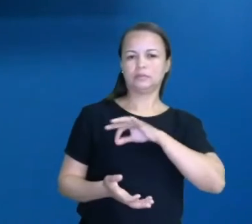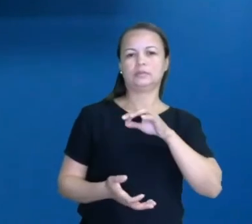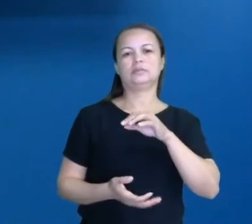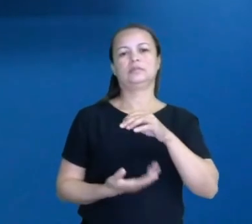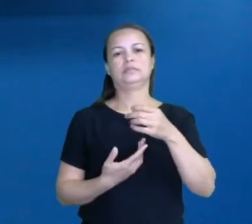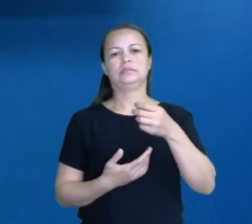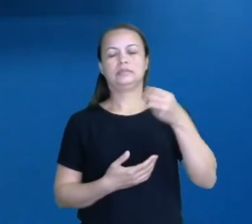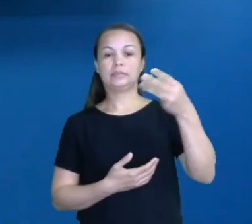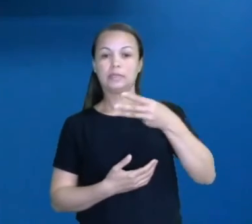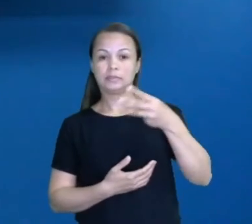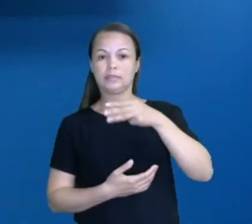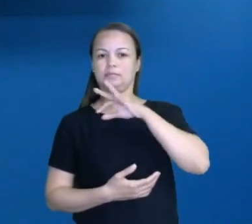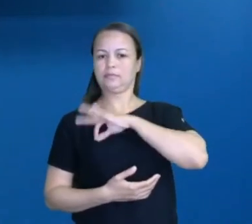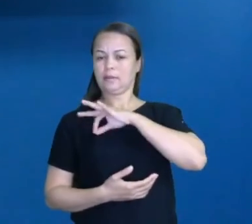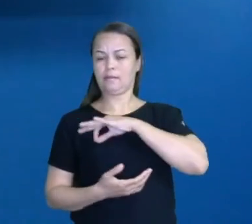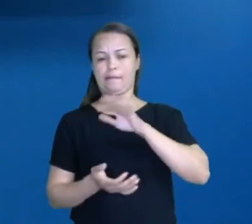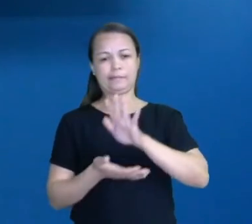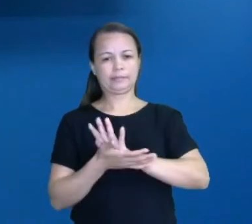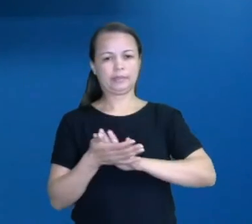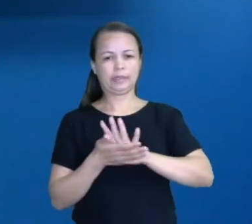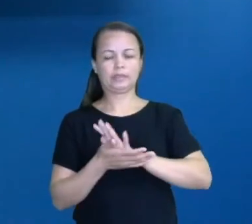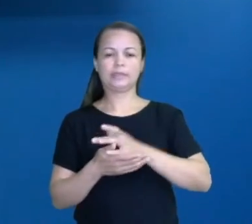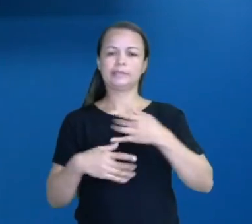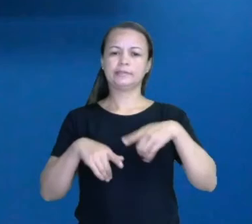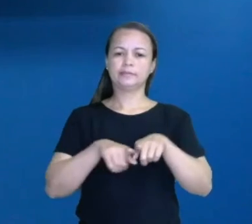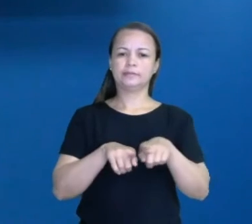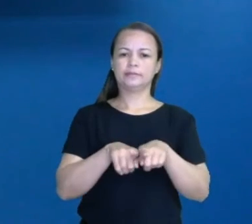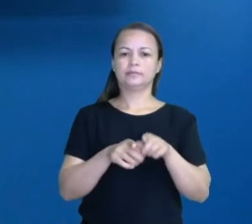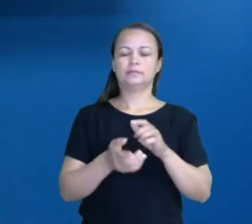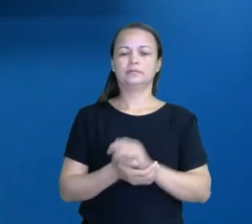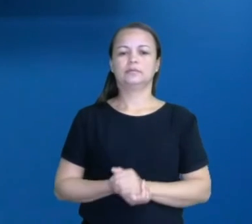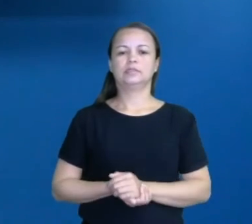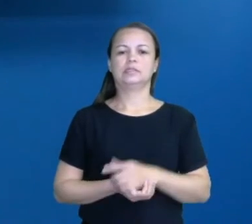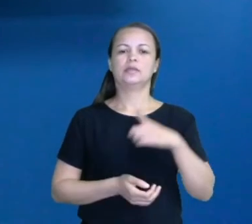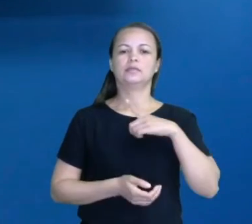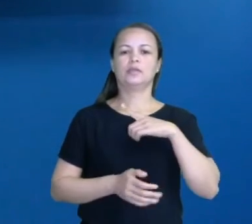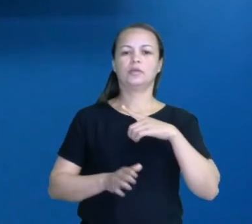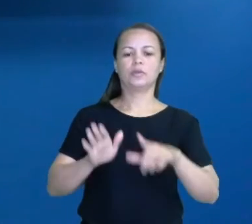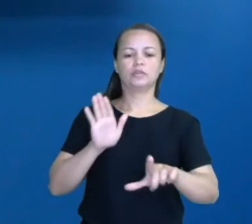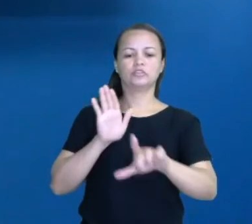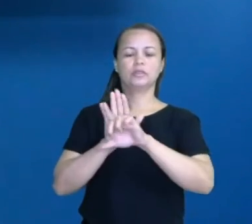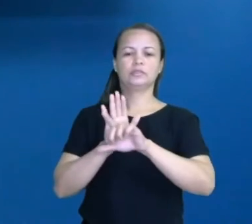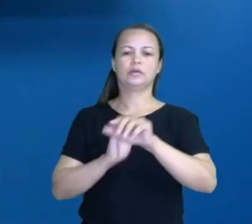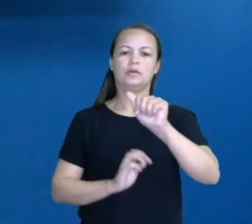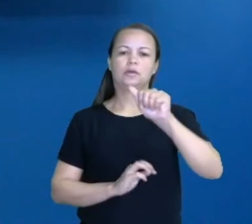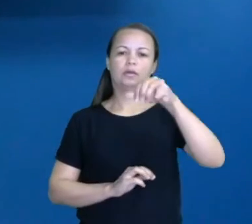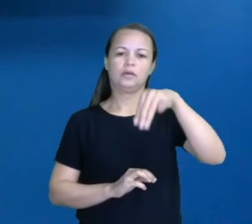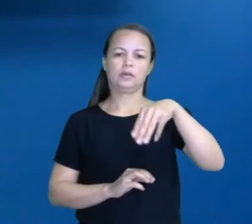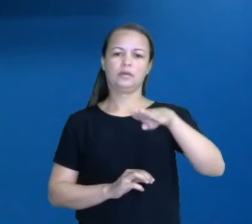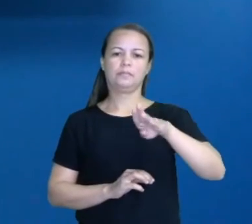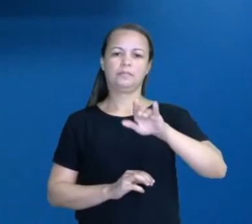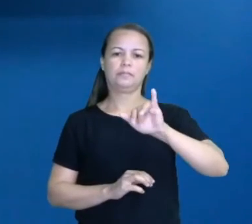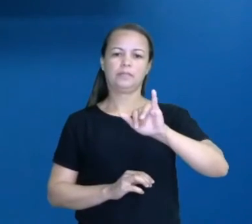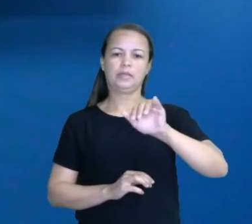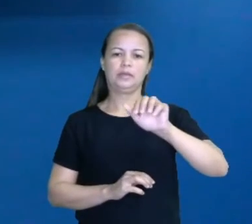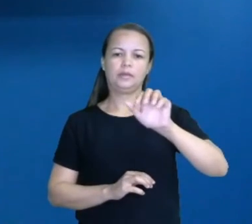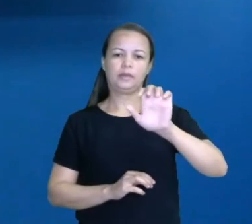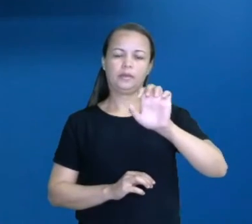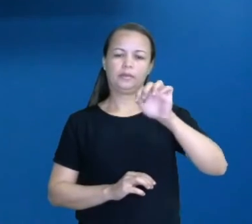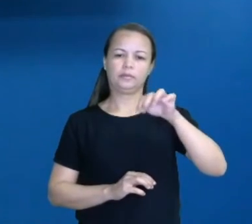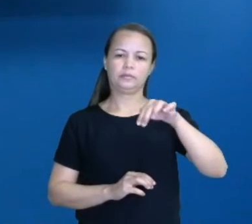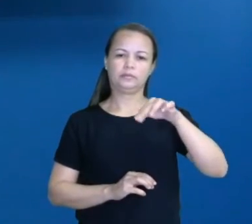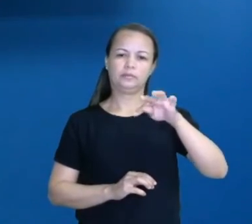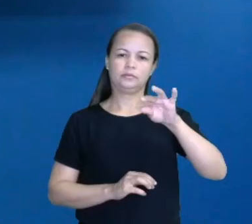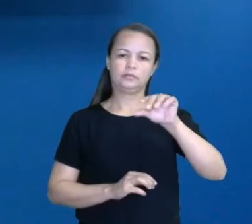salário. E também você tem uma legislação ambiental mais amena.